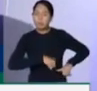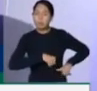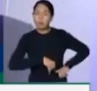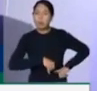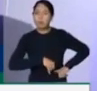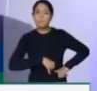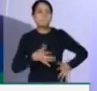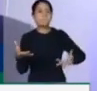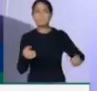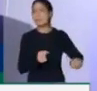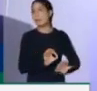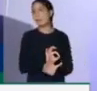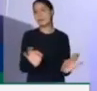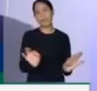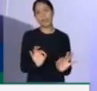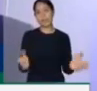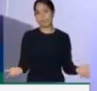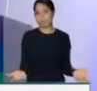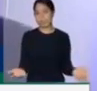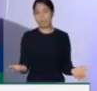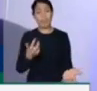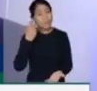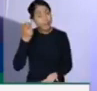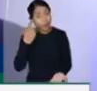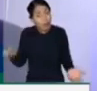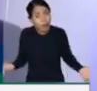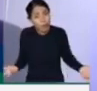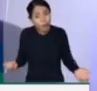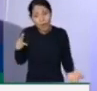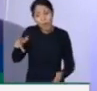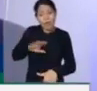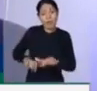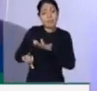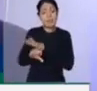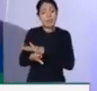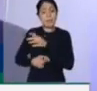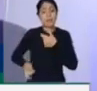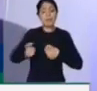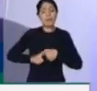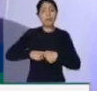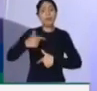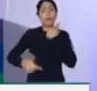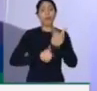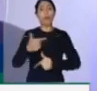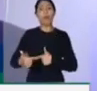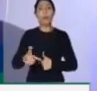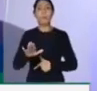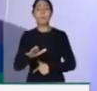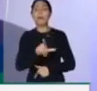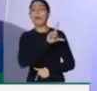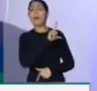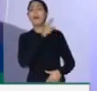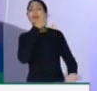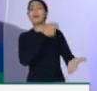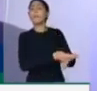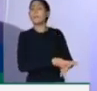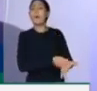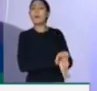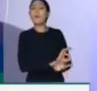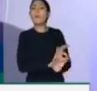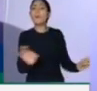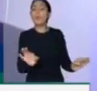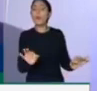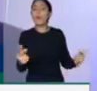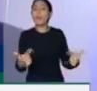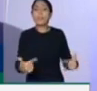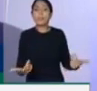Brasil ver uma empresa dessa voltar a funcionar sem antes, no mínimo, pagar pelo que fez. Sabe quantas